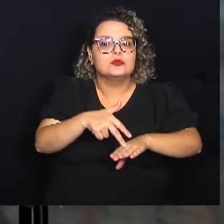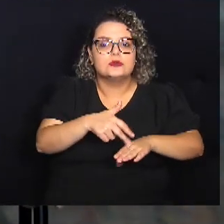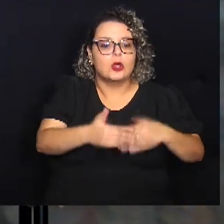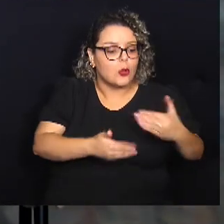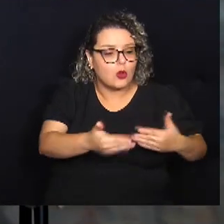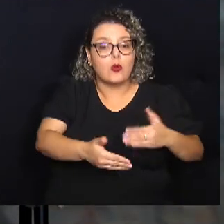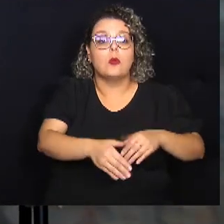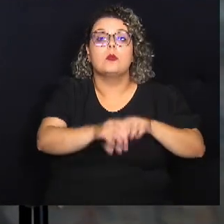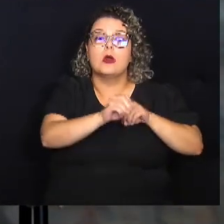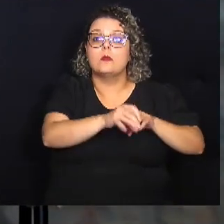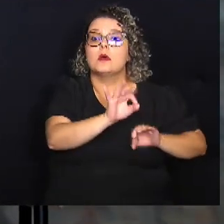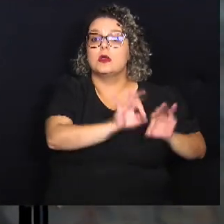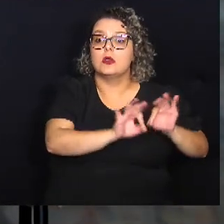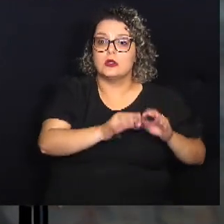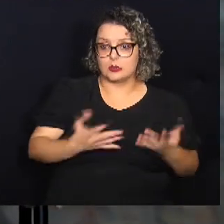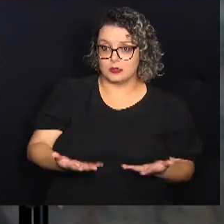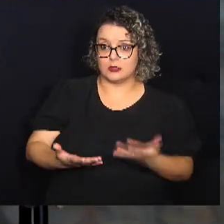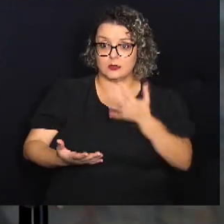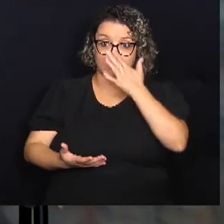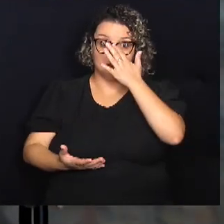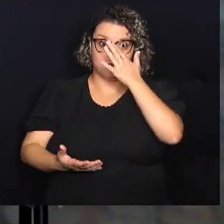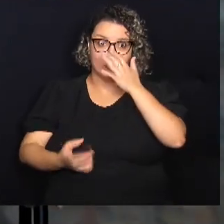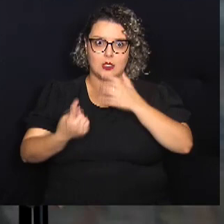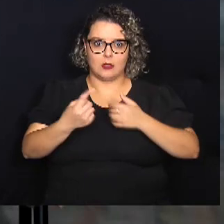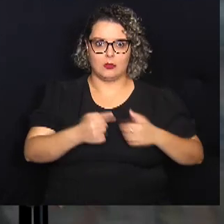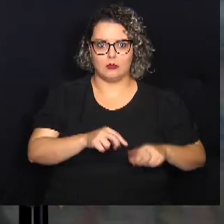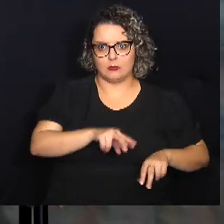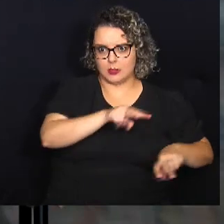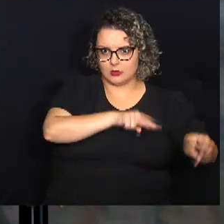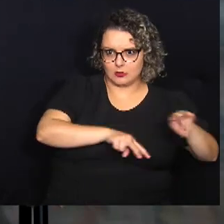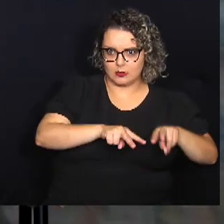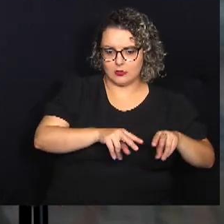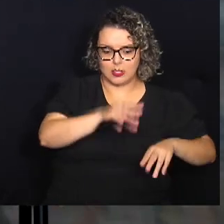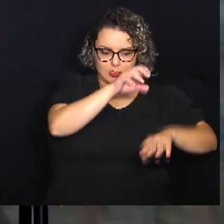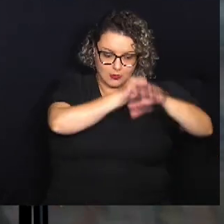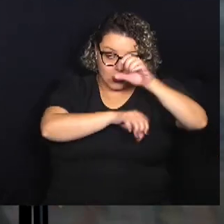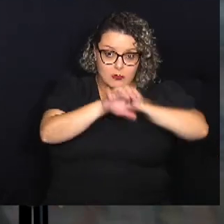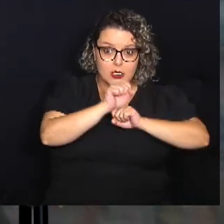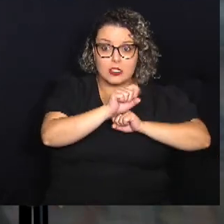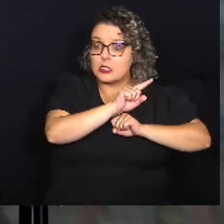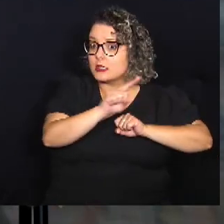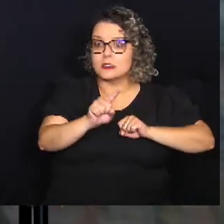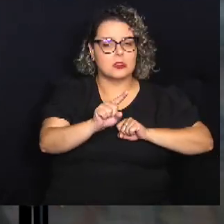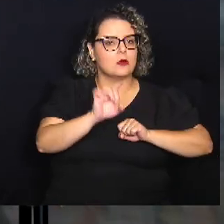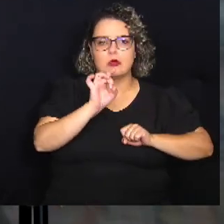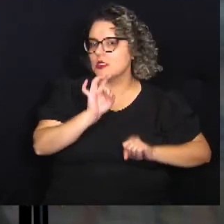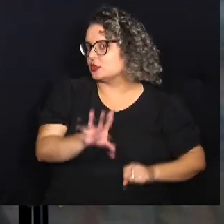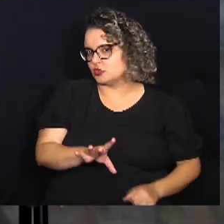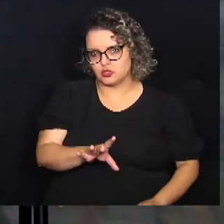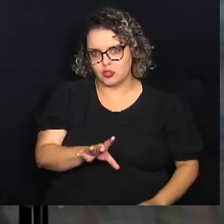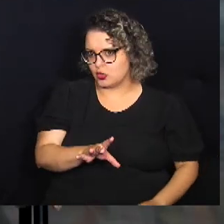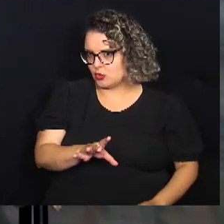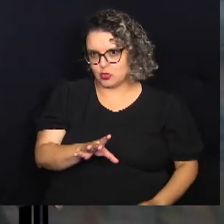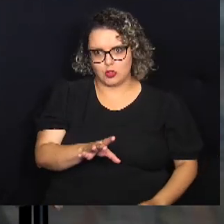de ensino organizado. Esse é um aspecto. Então, a aprendizagem não ocorre só na sala de aula,